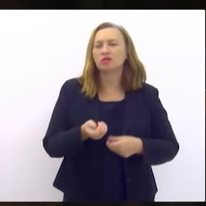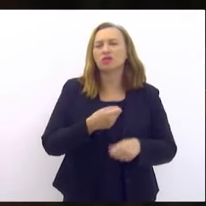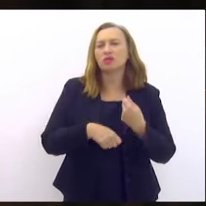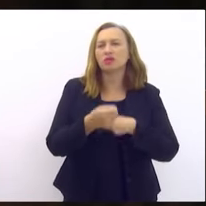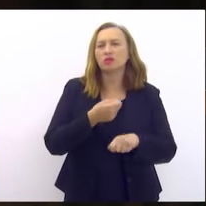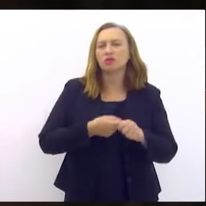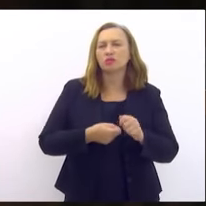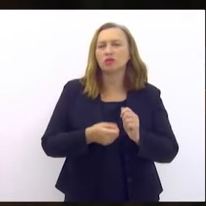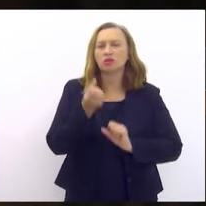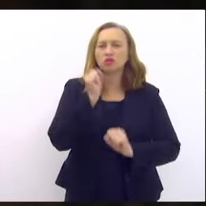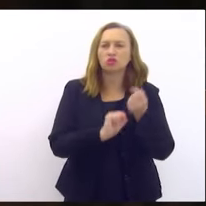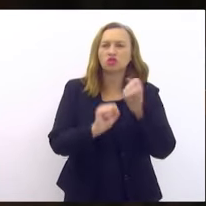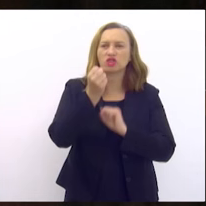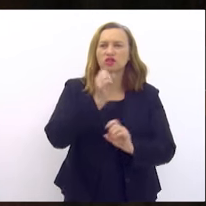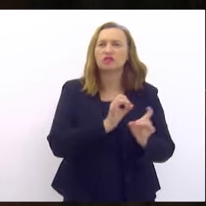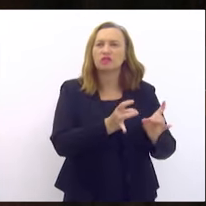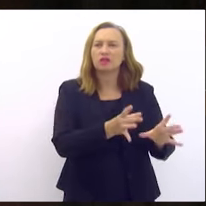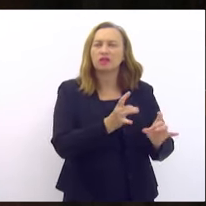e